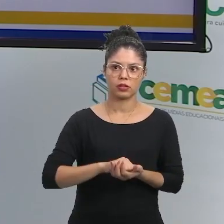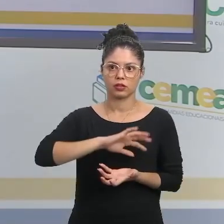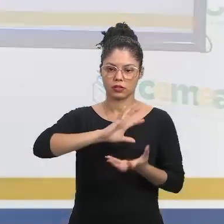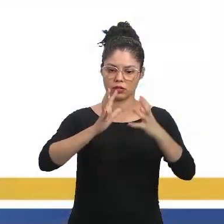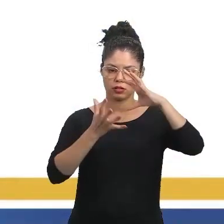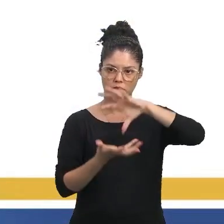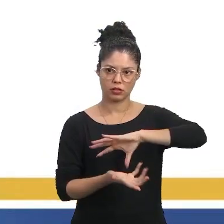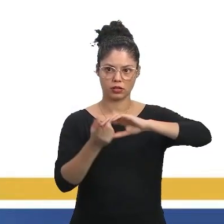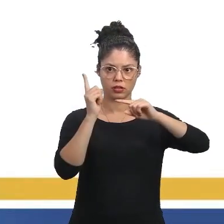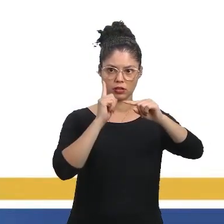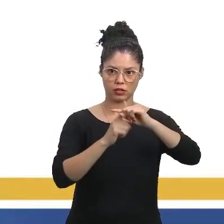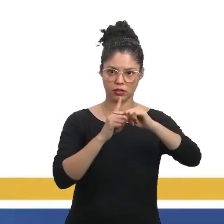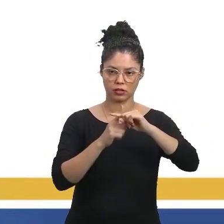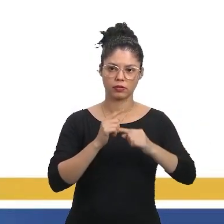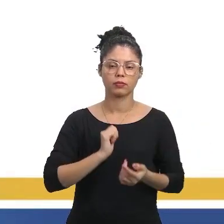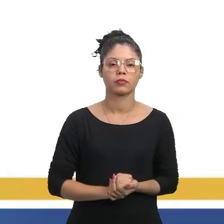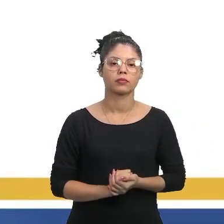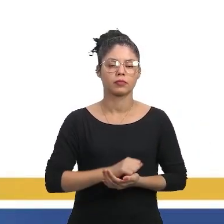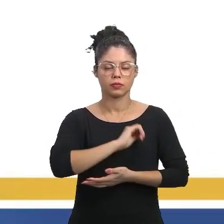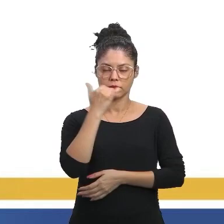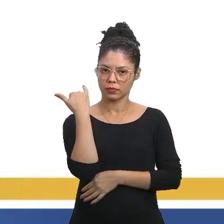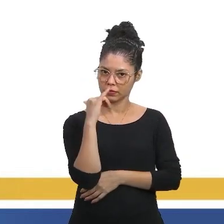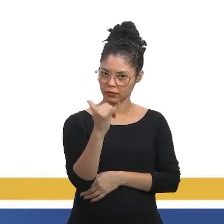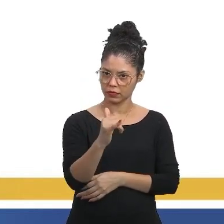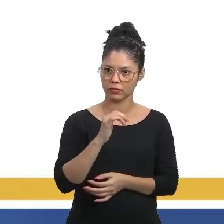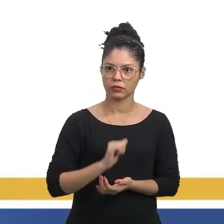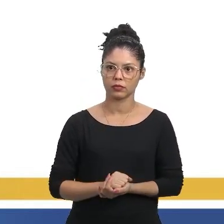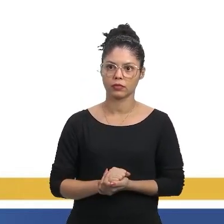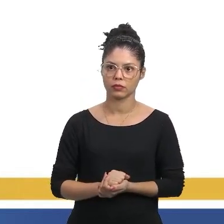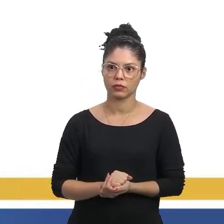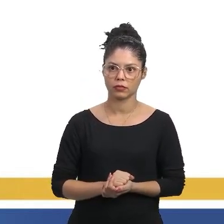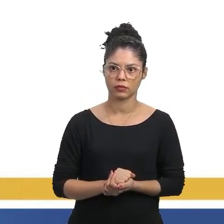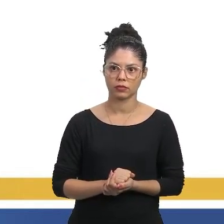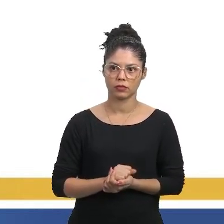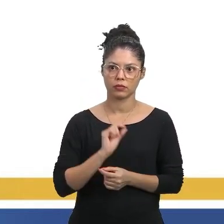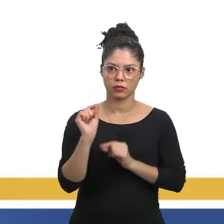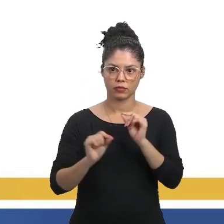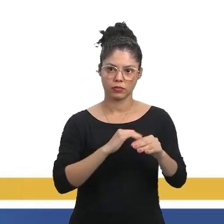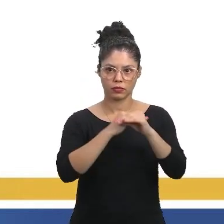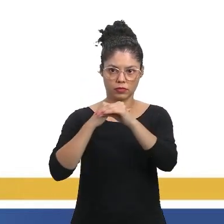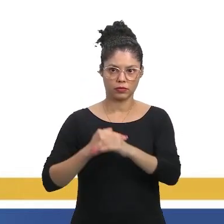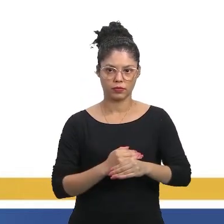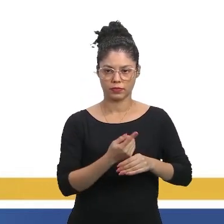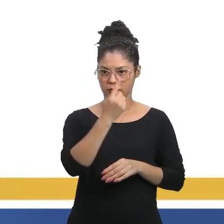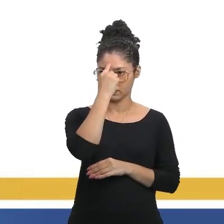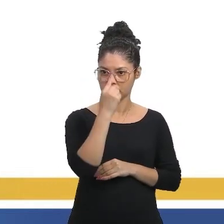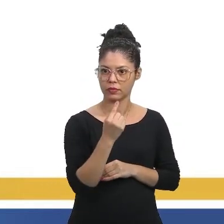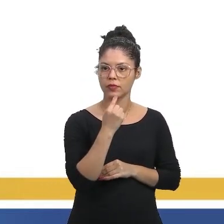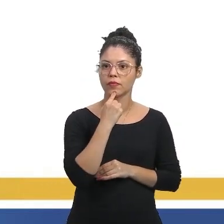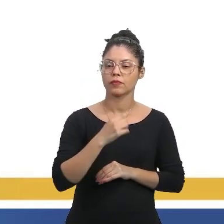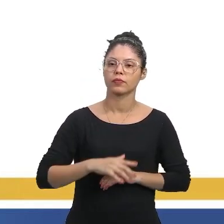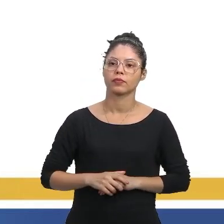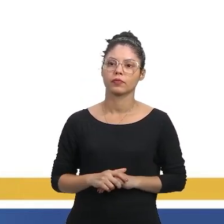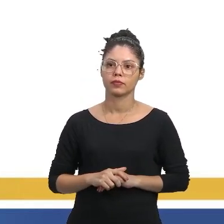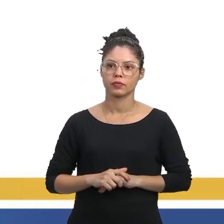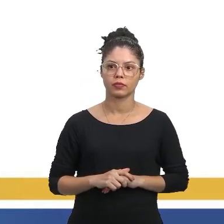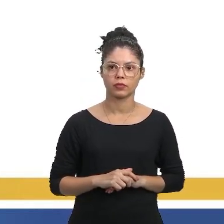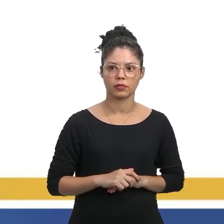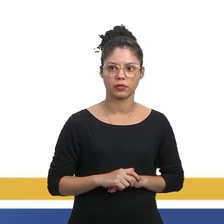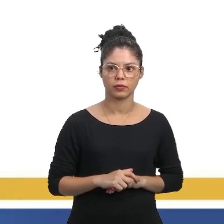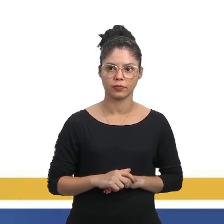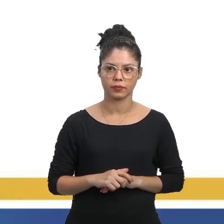carga positiva, na qual os elétrons estão incrustados, igual aqui está na figura abaixo que vocês